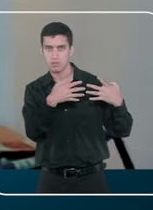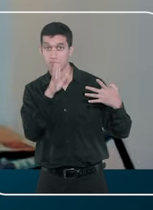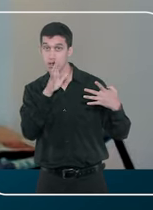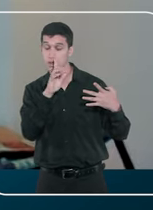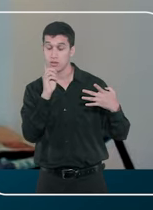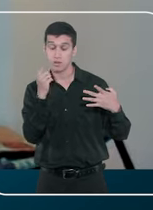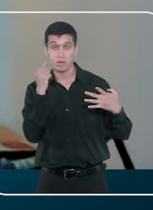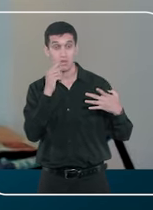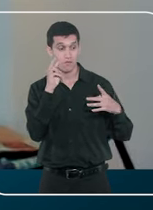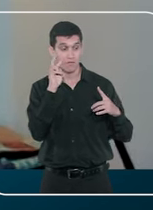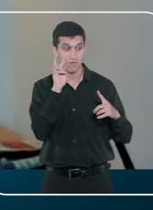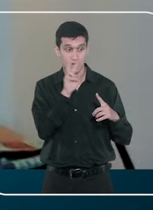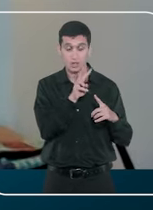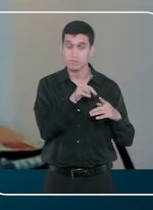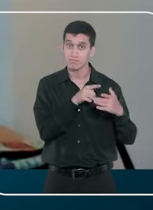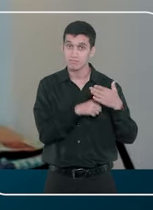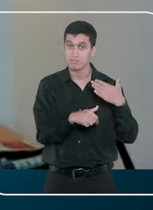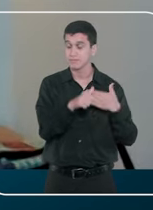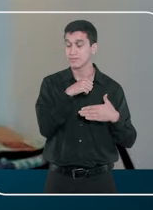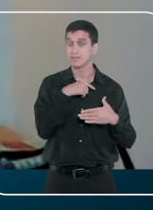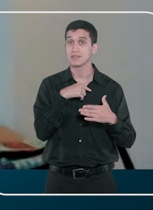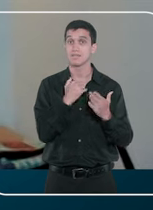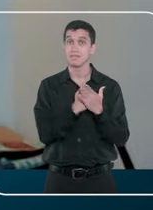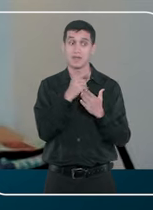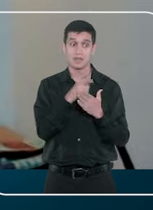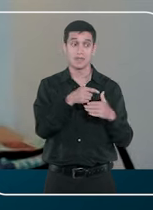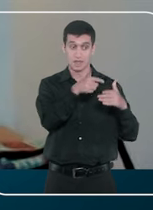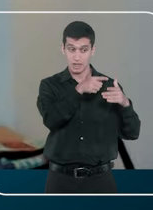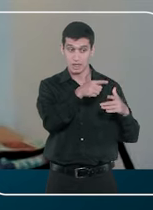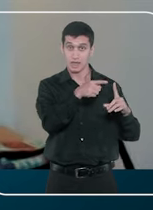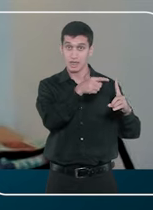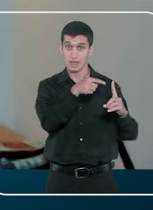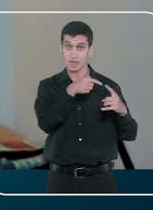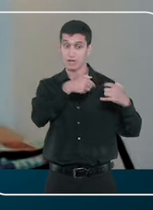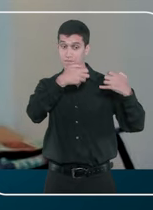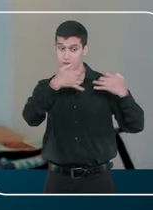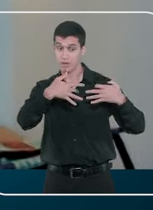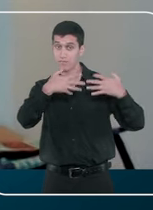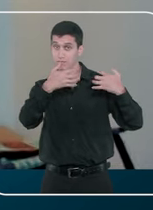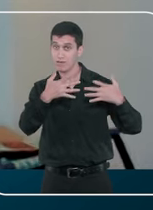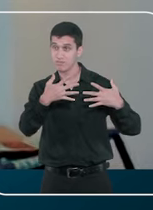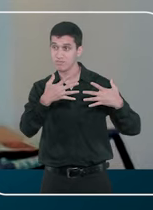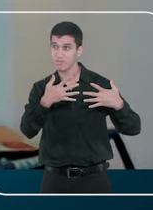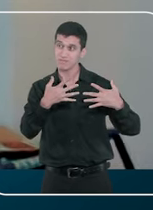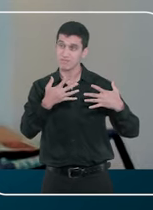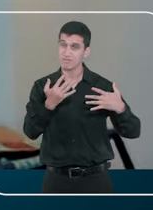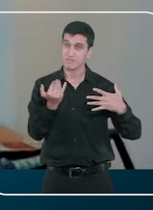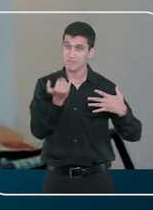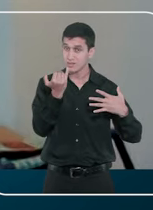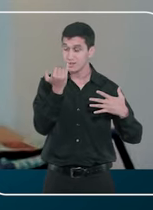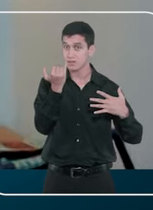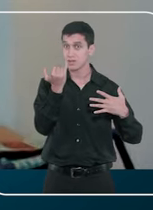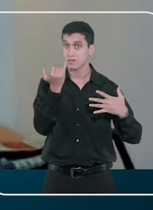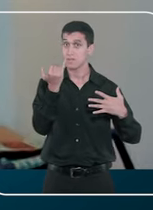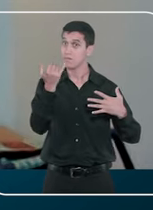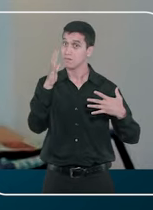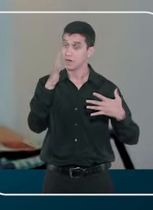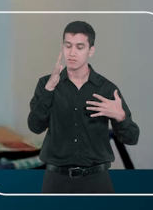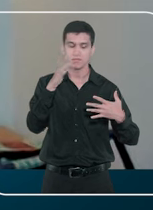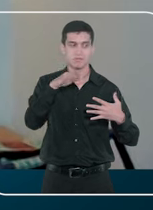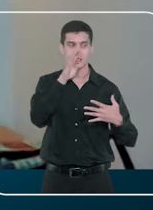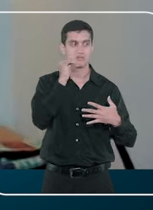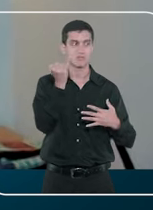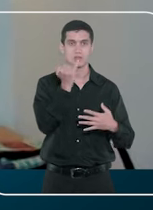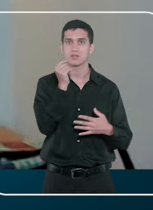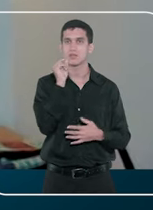é que o que fala o colaborador não é tão relevante do que propriamente o lugar para onde aponta o dedo dele. O